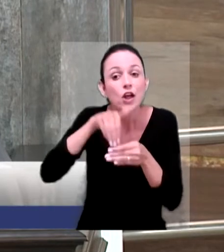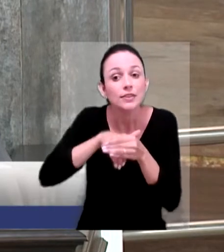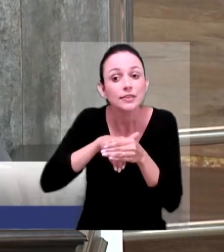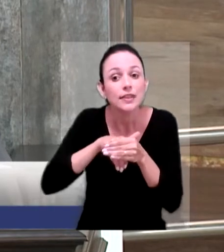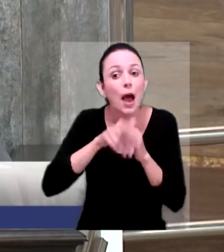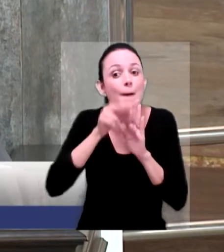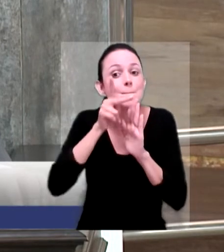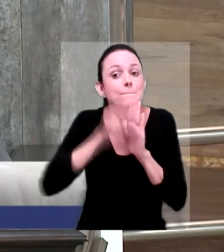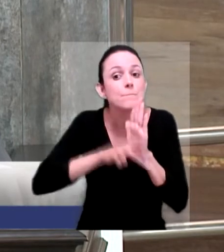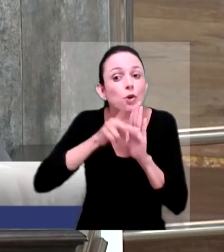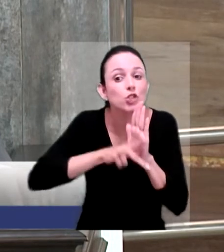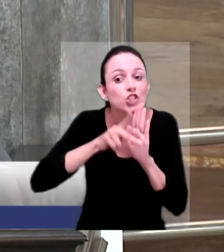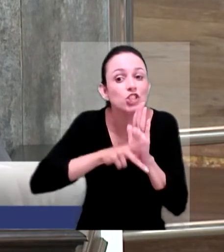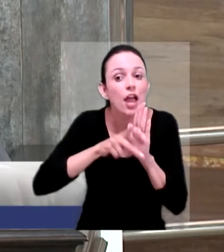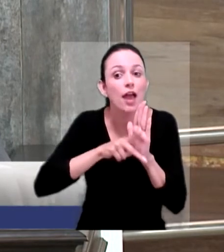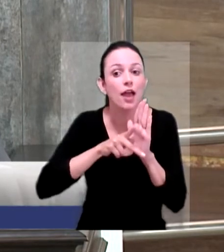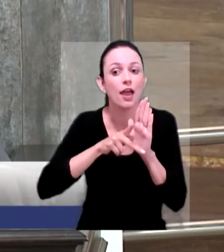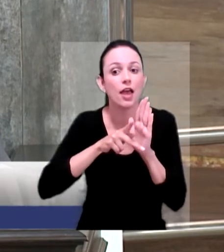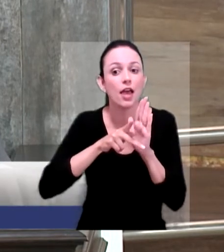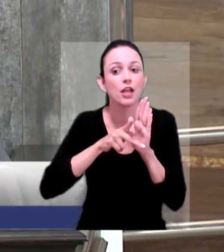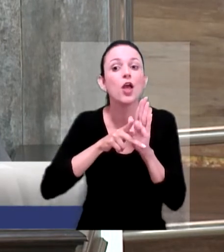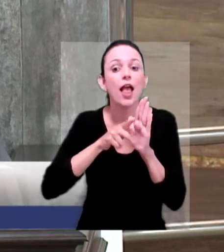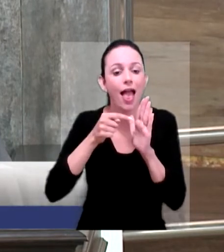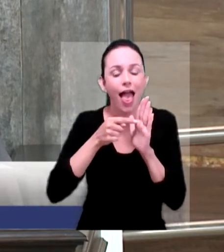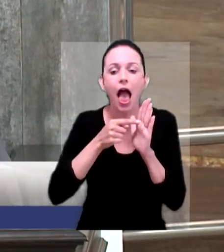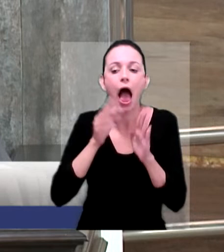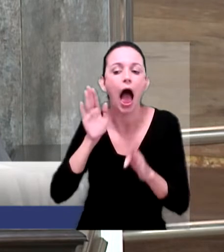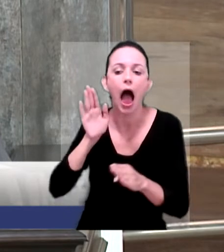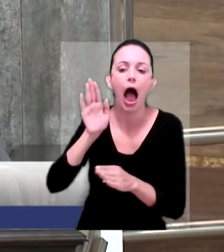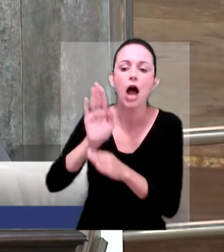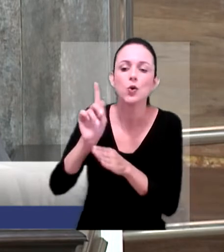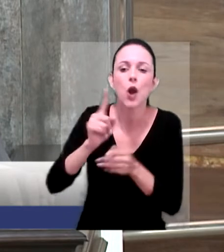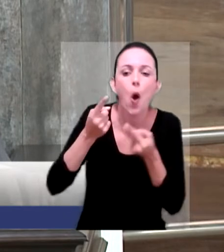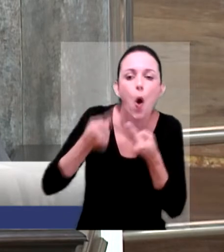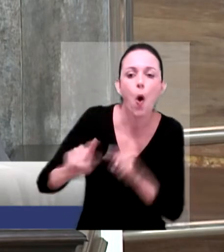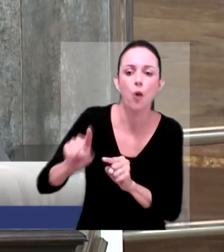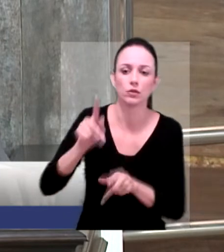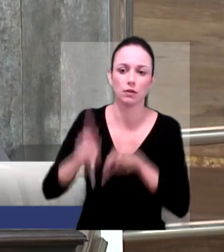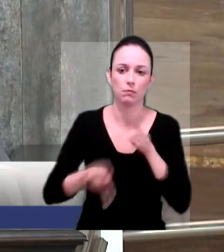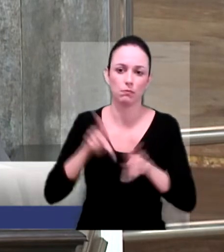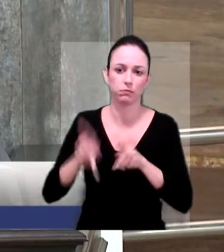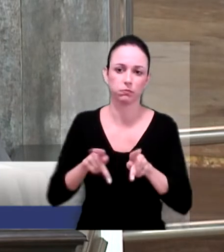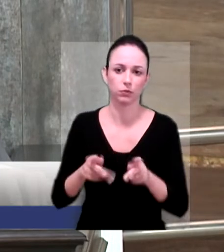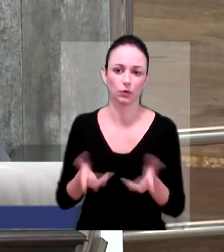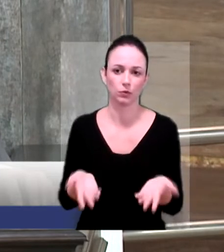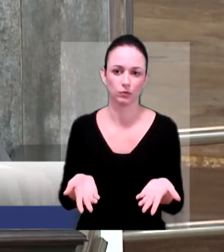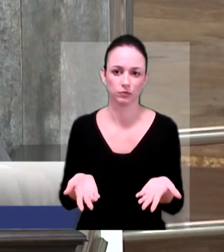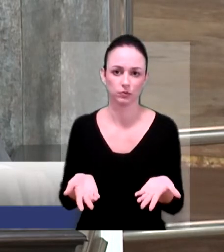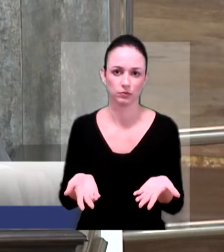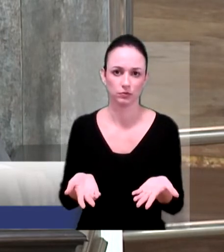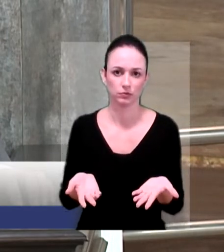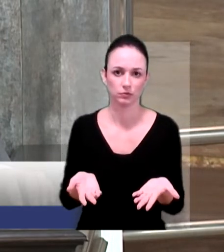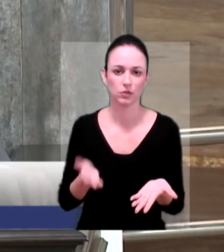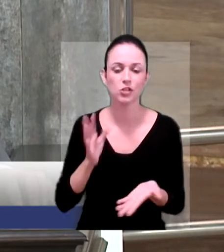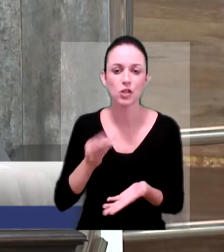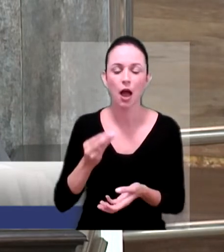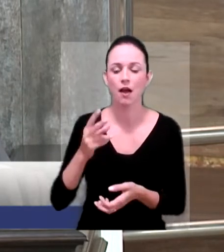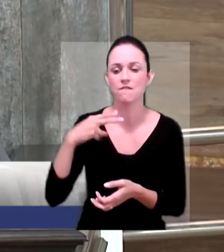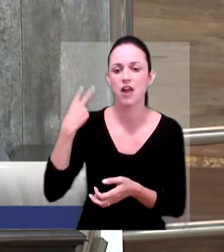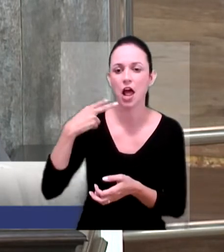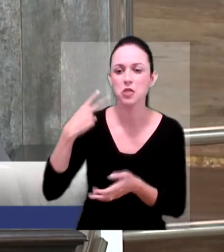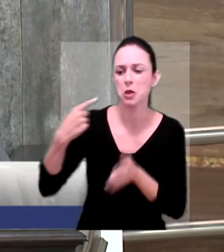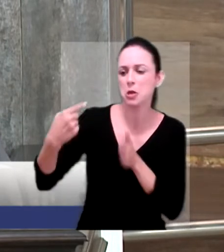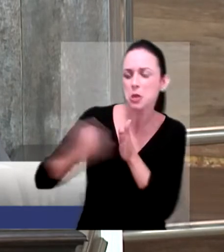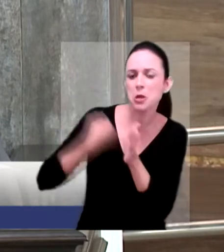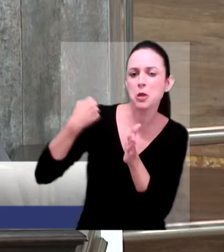população, como teve aqui, sempre questionado por vários vereadores, uma emenda